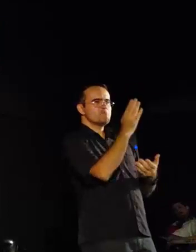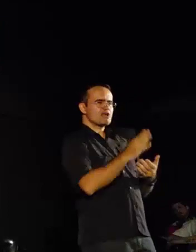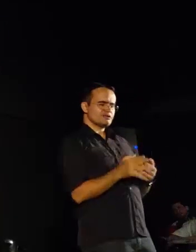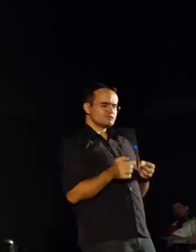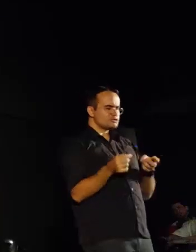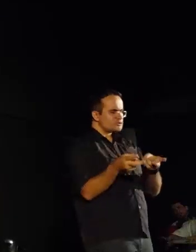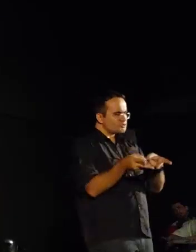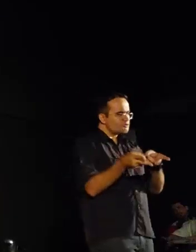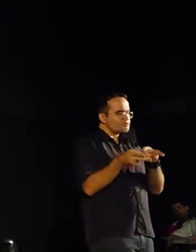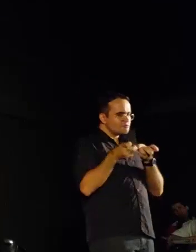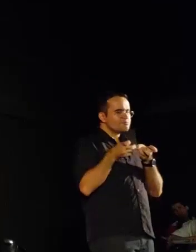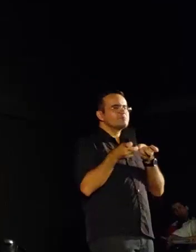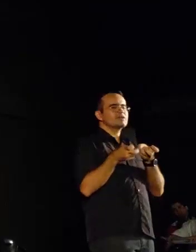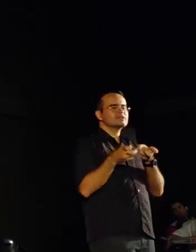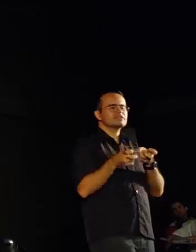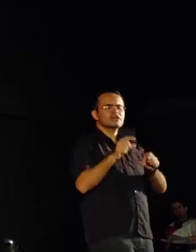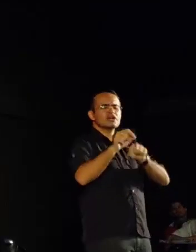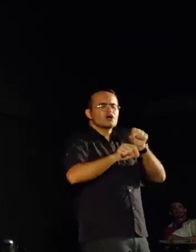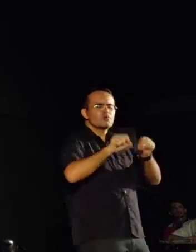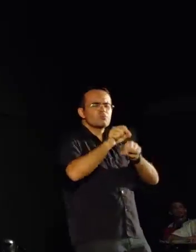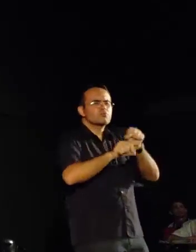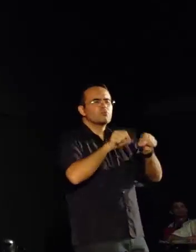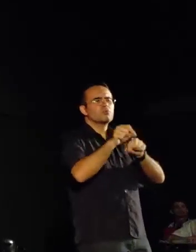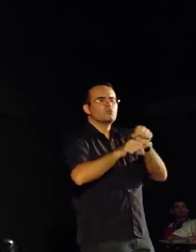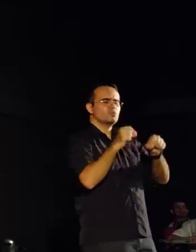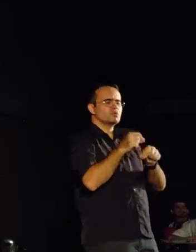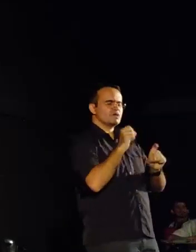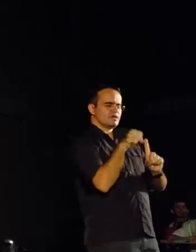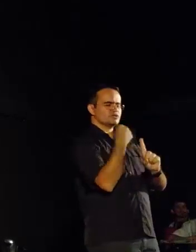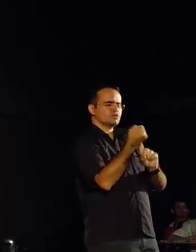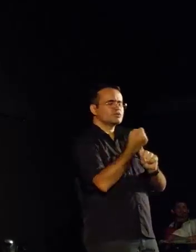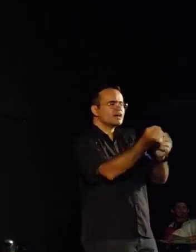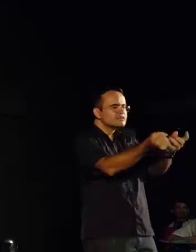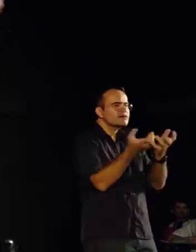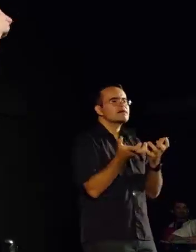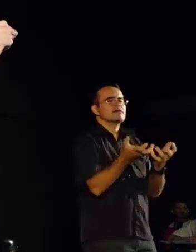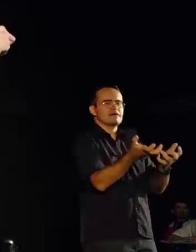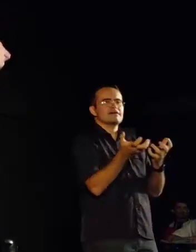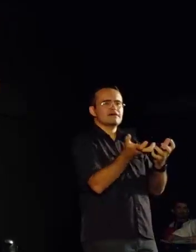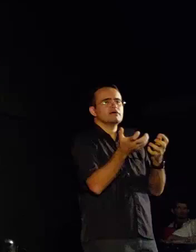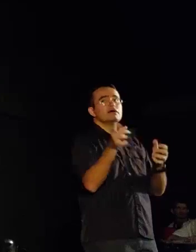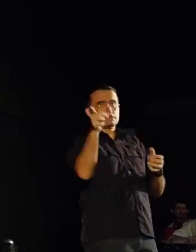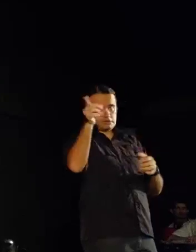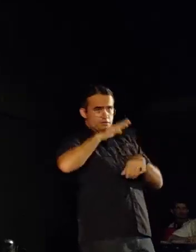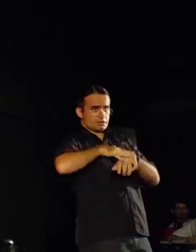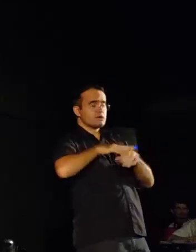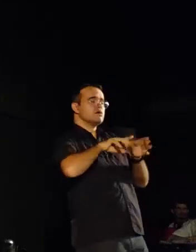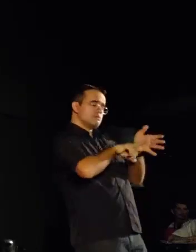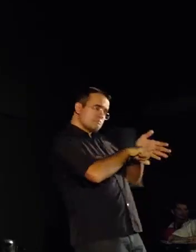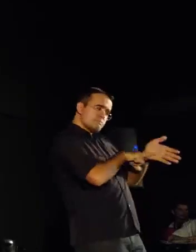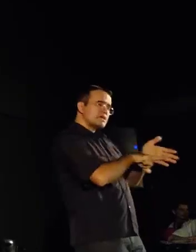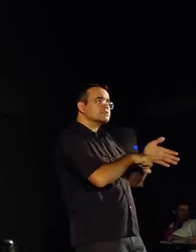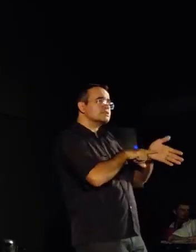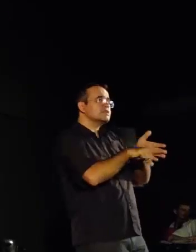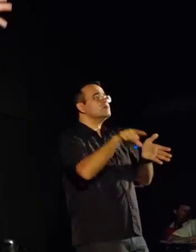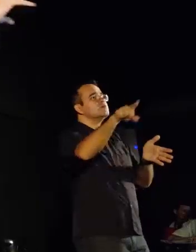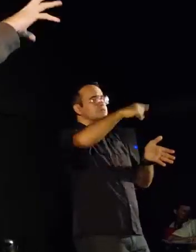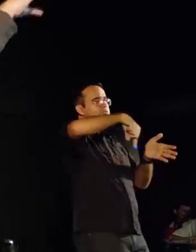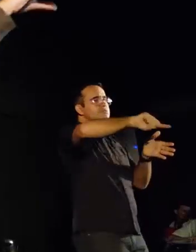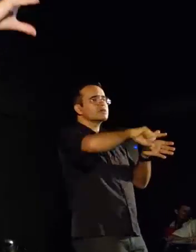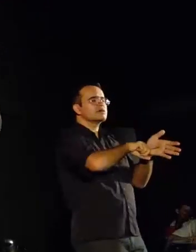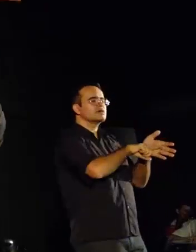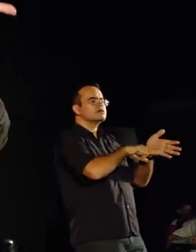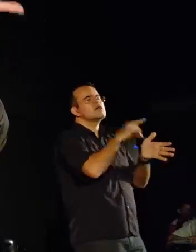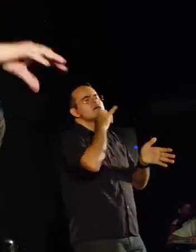né? Sobre de fato o que ela procura. Veja, porque nós temos todas as pesquisas. A primeira coisa que peguem, por exemplo,